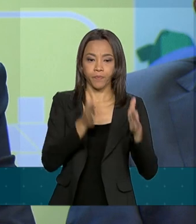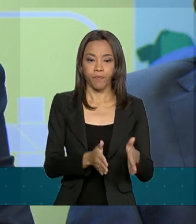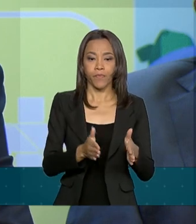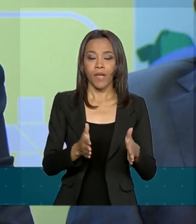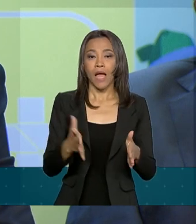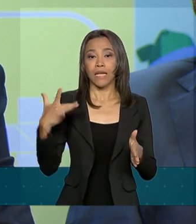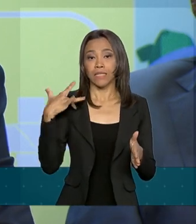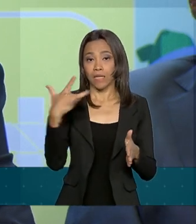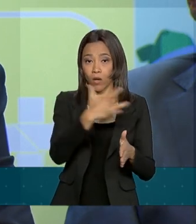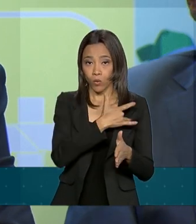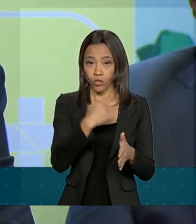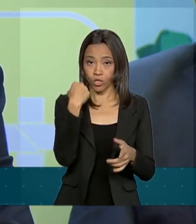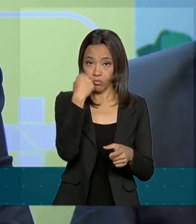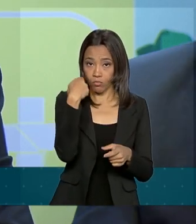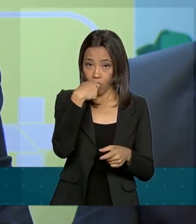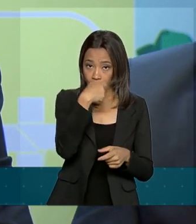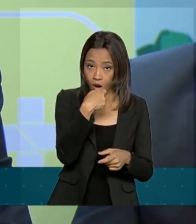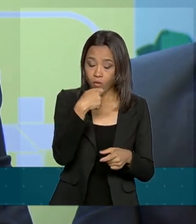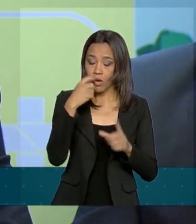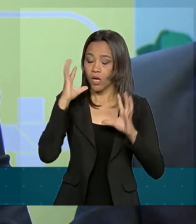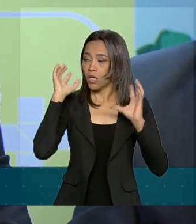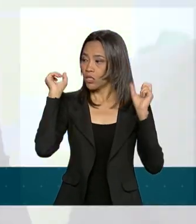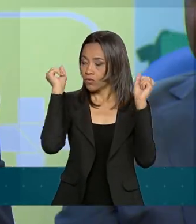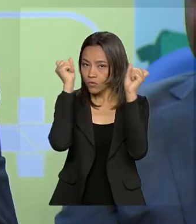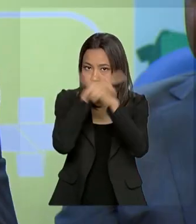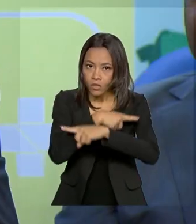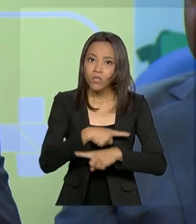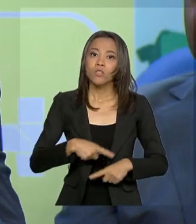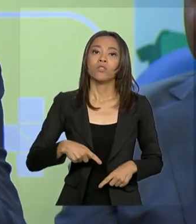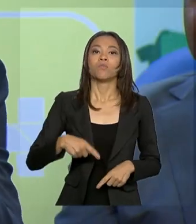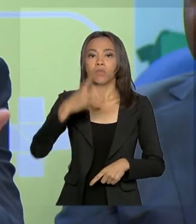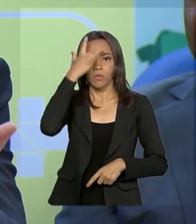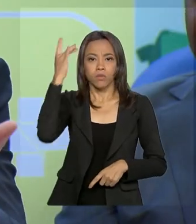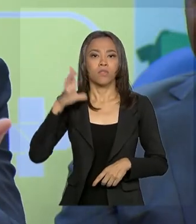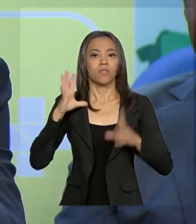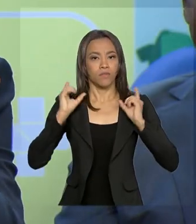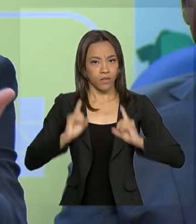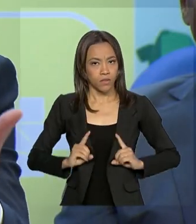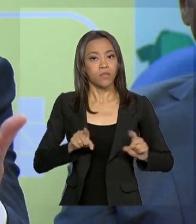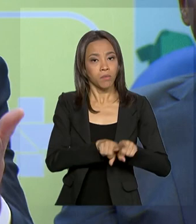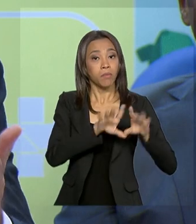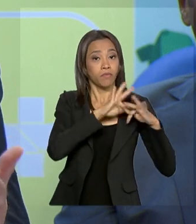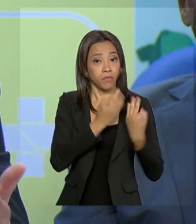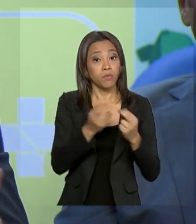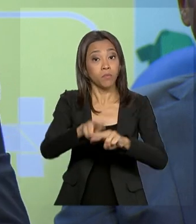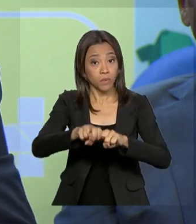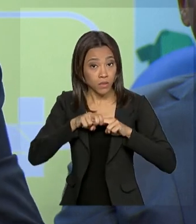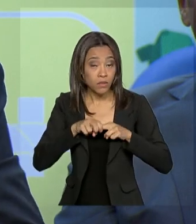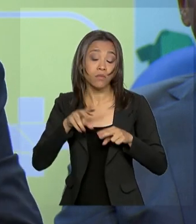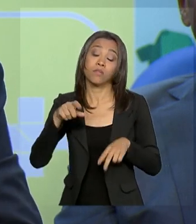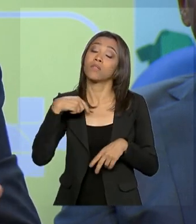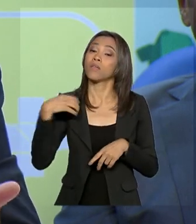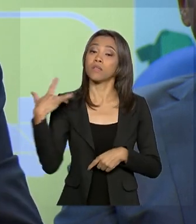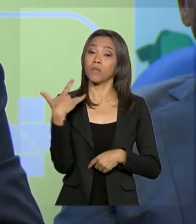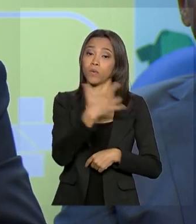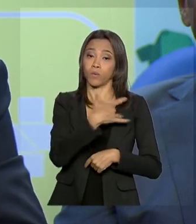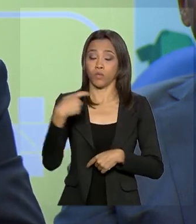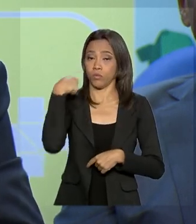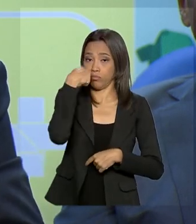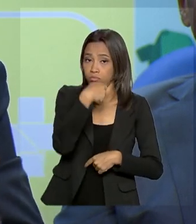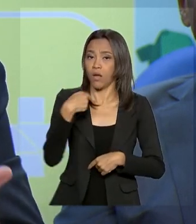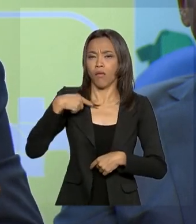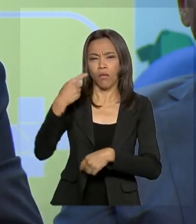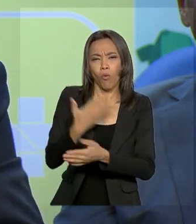drama para a criança com deficiência e para a família. Para isso, a atenção bucal, a saúde bucal, está partindo para a capacitação,